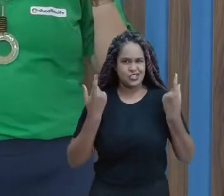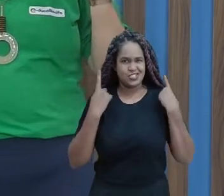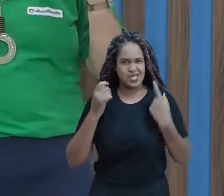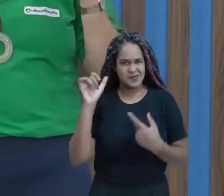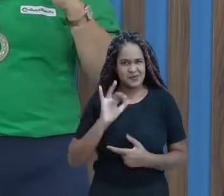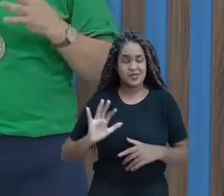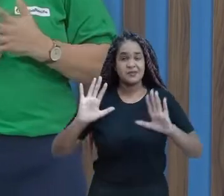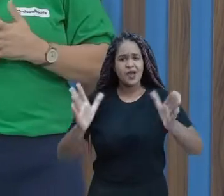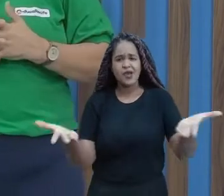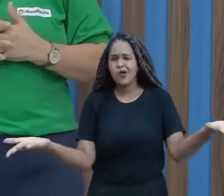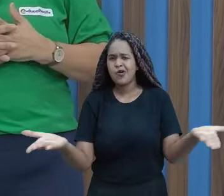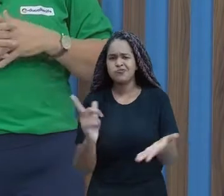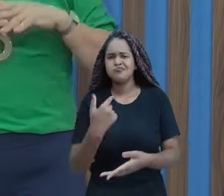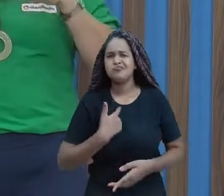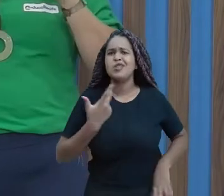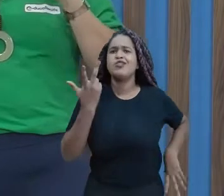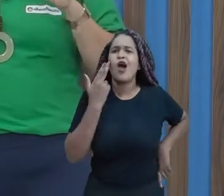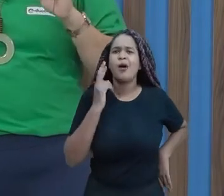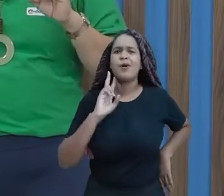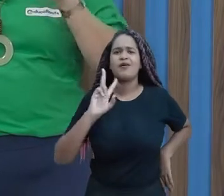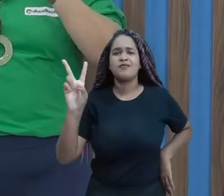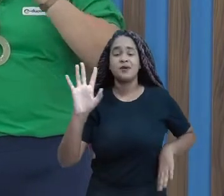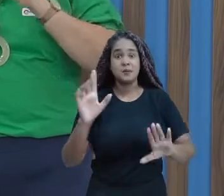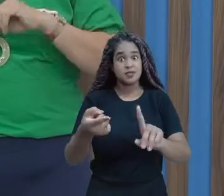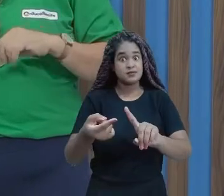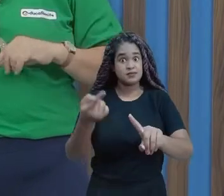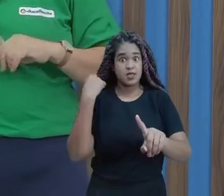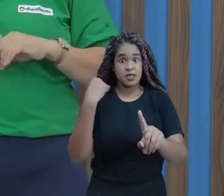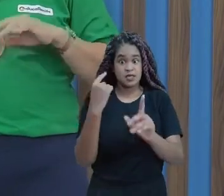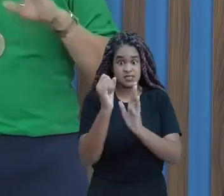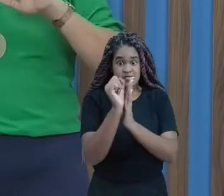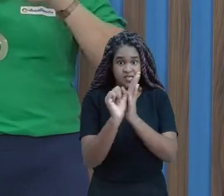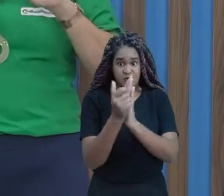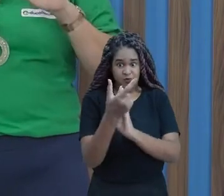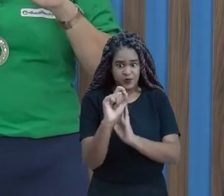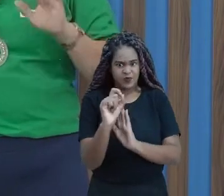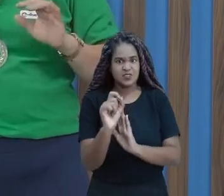mas naquela época, viu, minha gente, no início do século XX não era não, isso